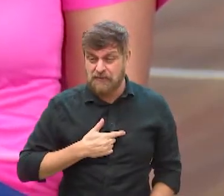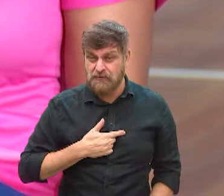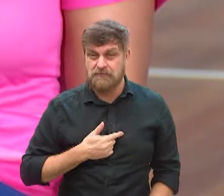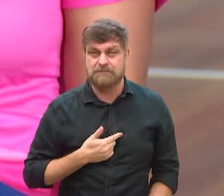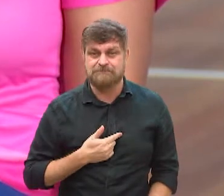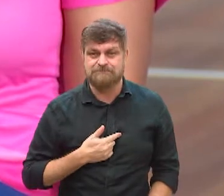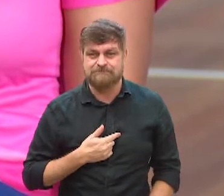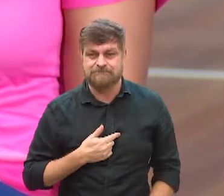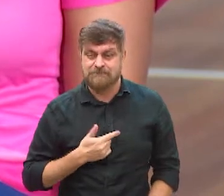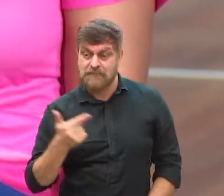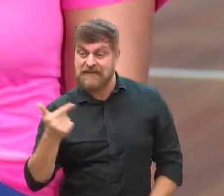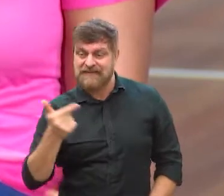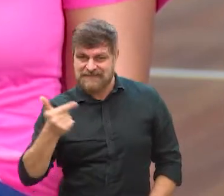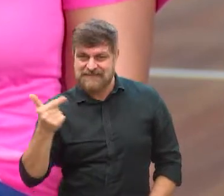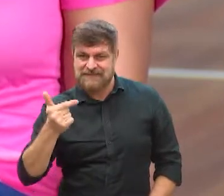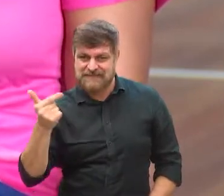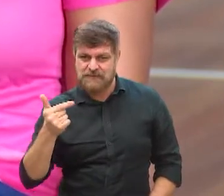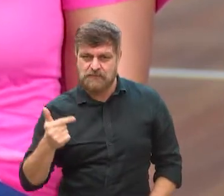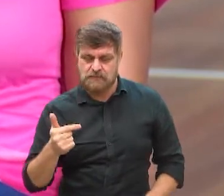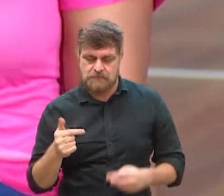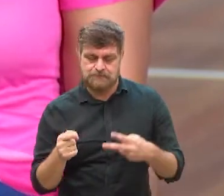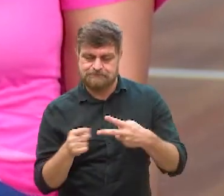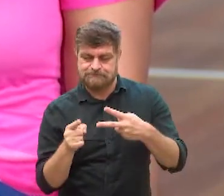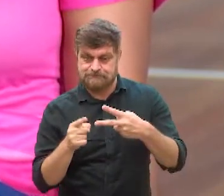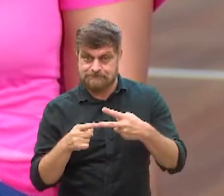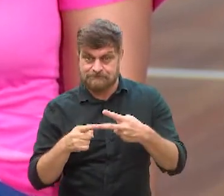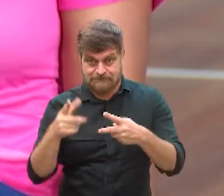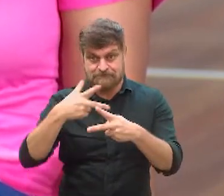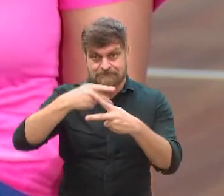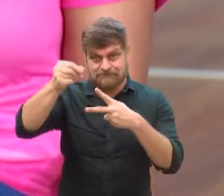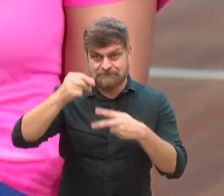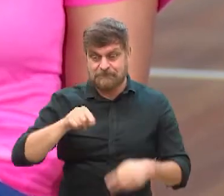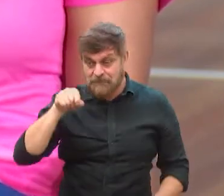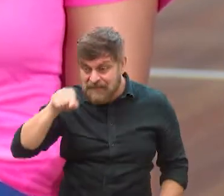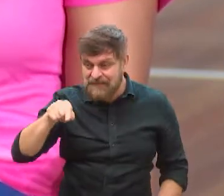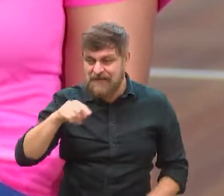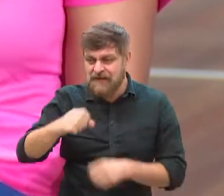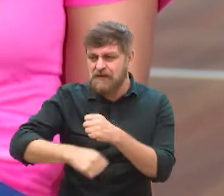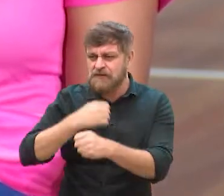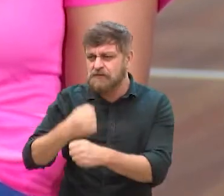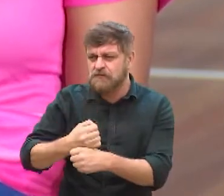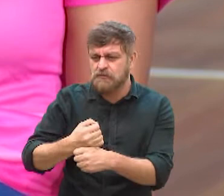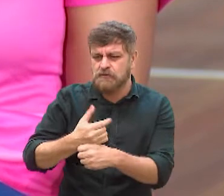vice-campeã na época que eu jogava lá, em 2014.